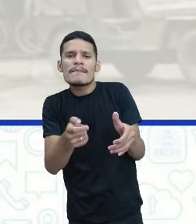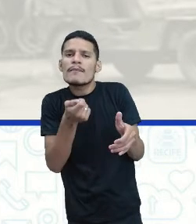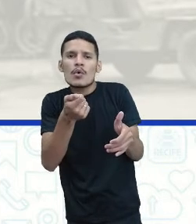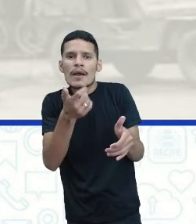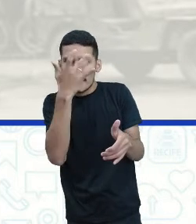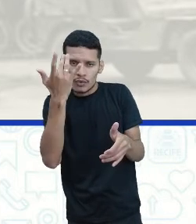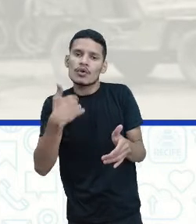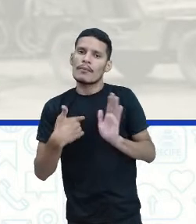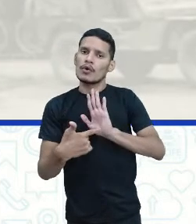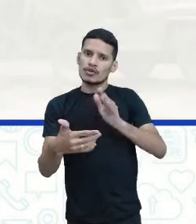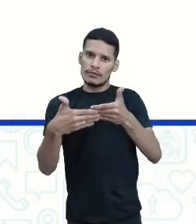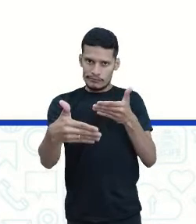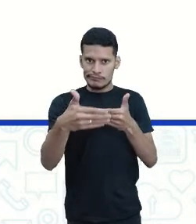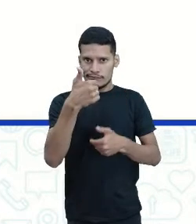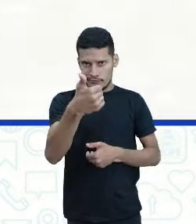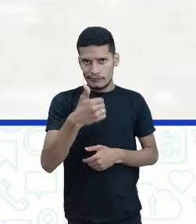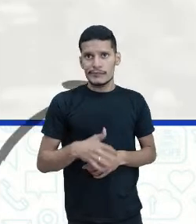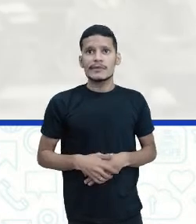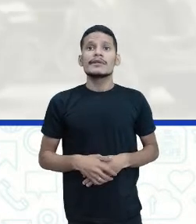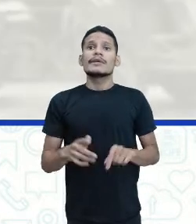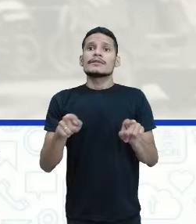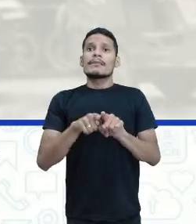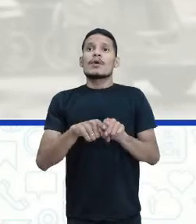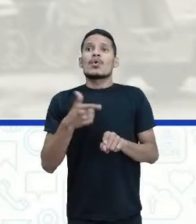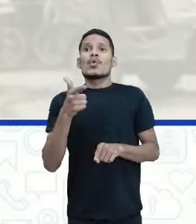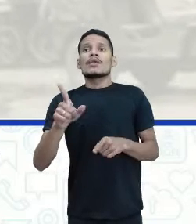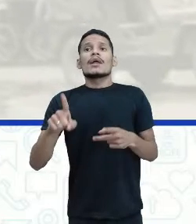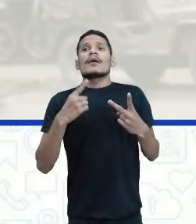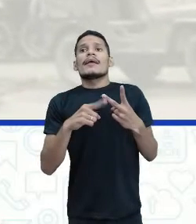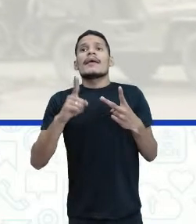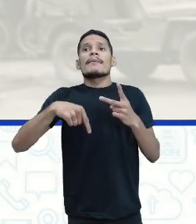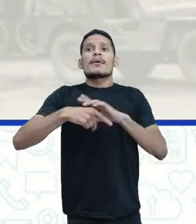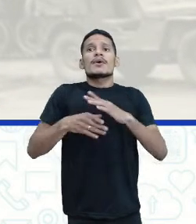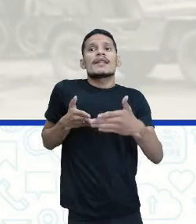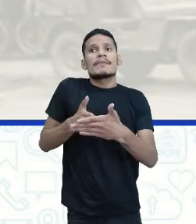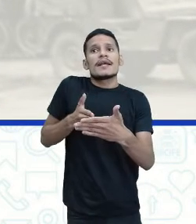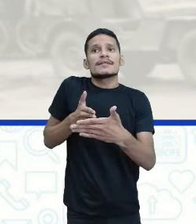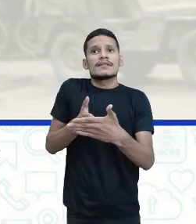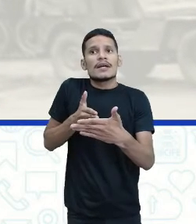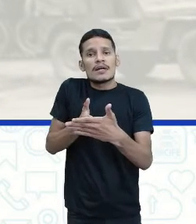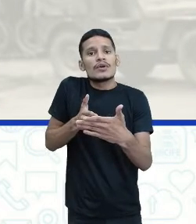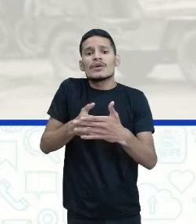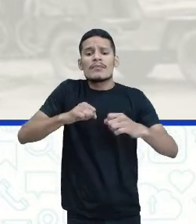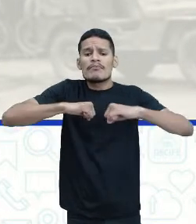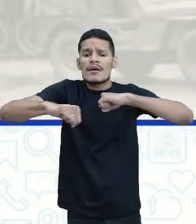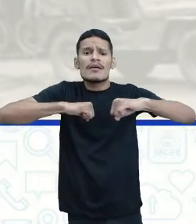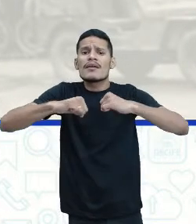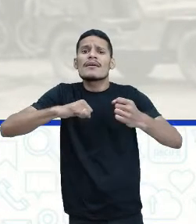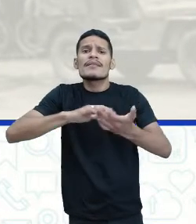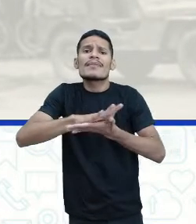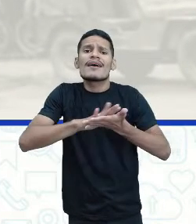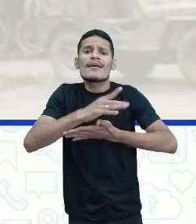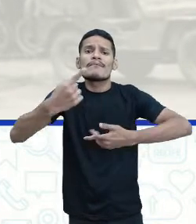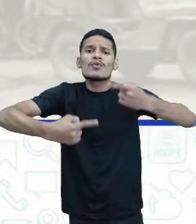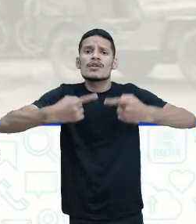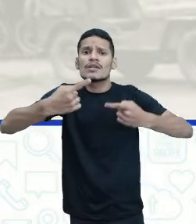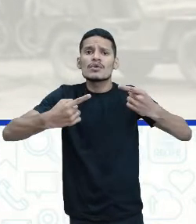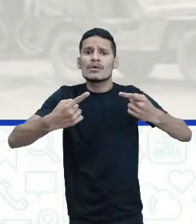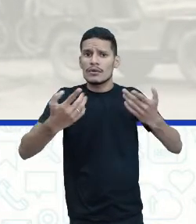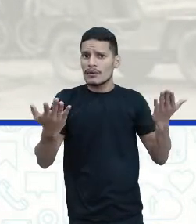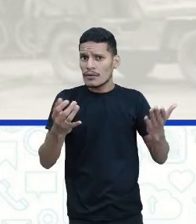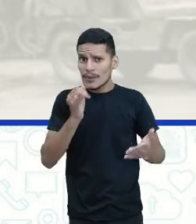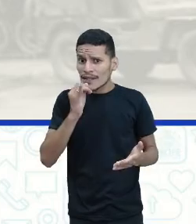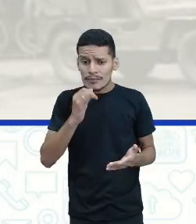A gente vai mostrar isso um pouquinho depois. Um outro aspecto da ditadura é a limitação ou inexistência de debates políticos. Ou seja, não